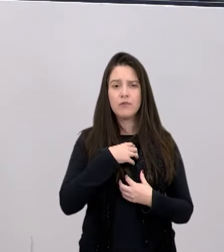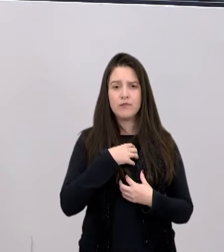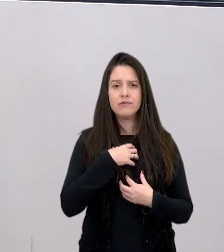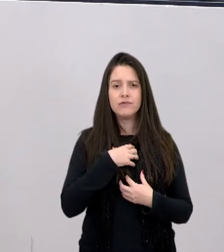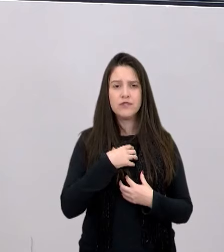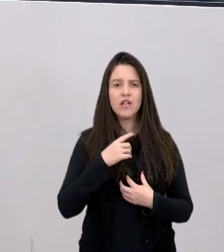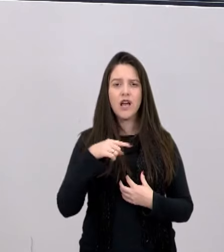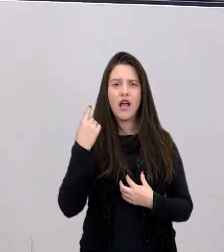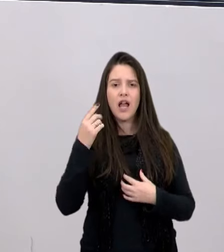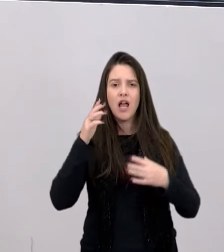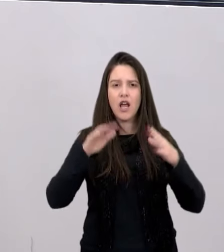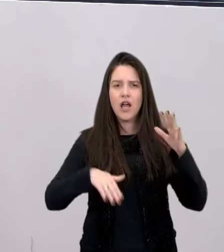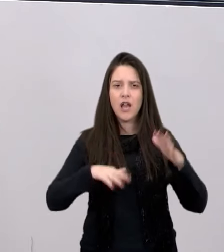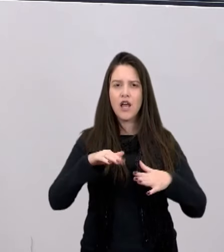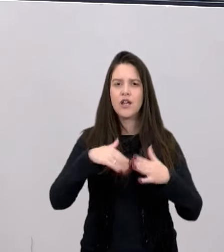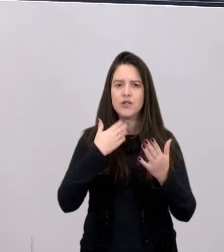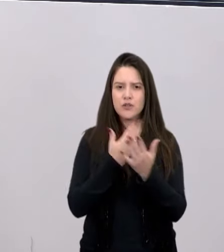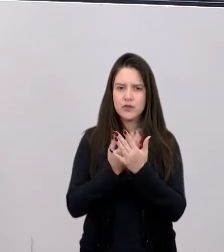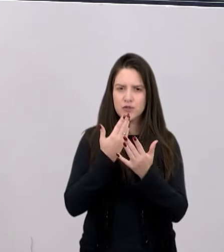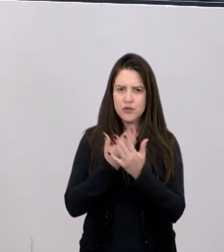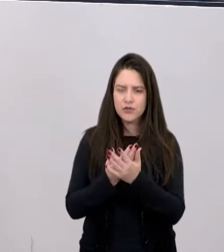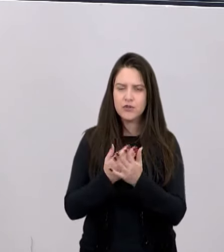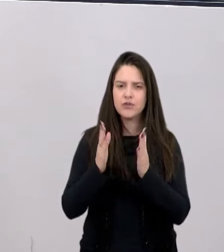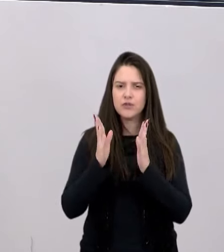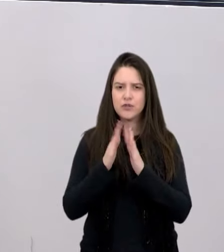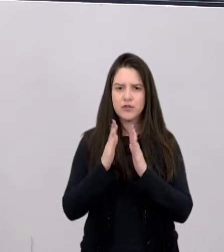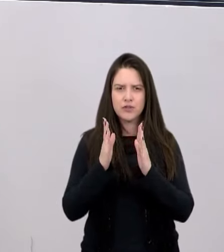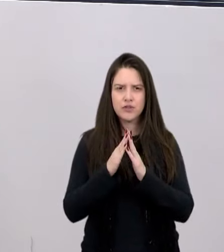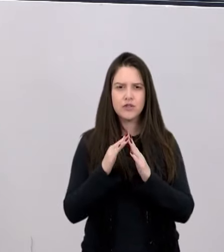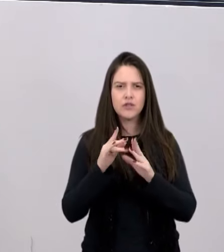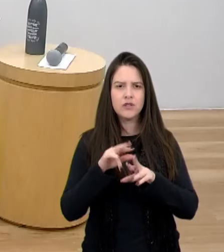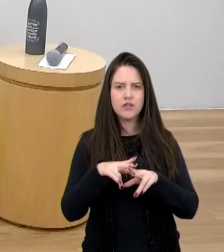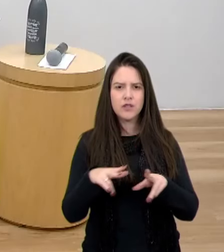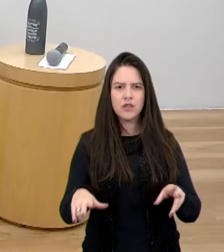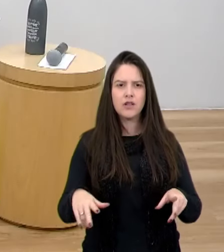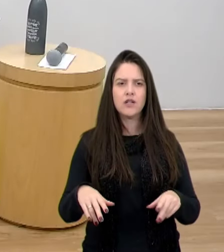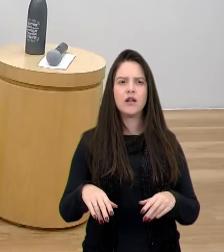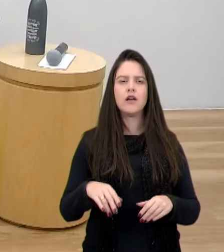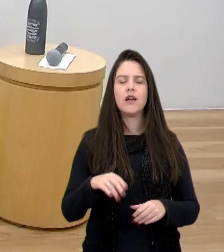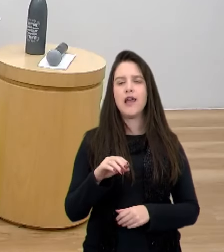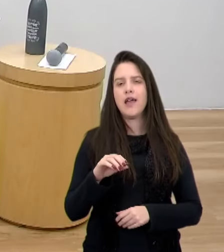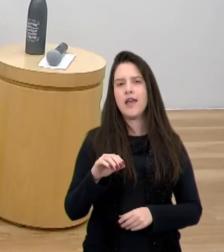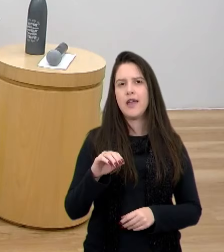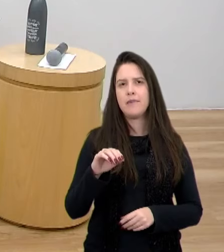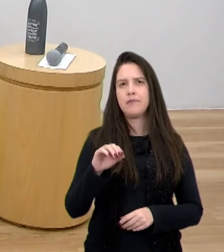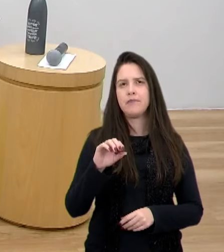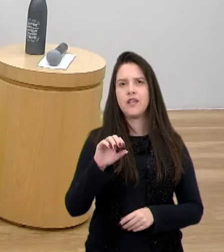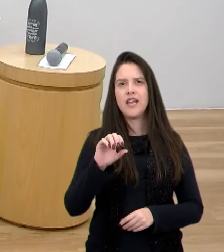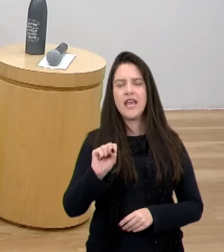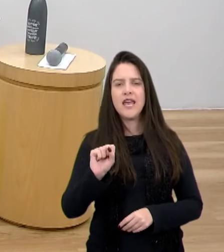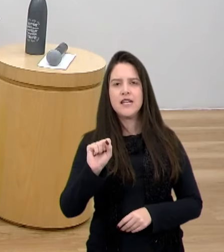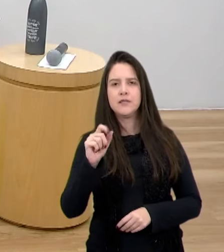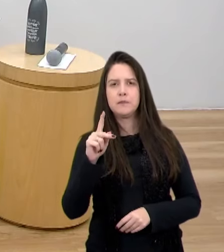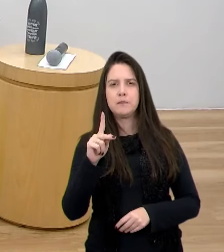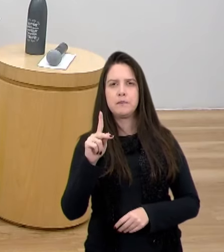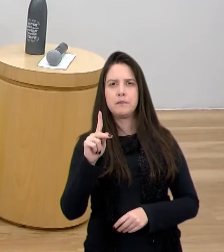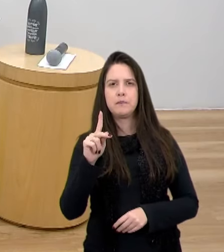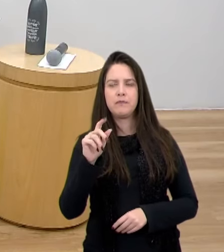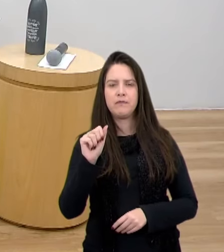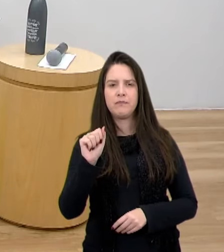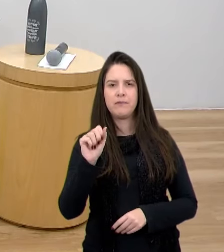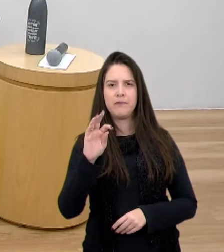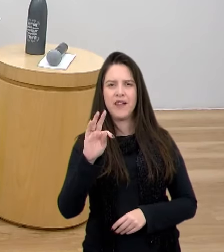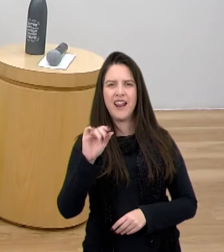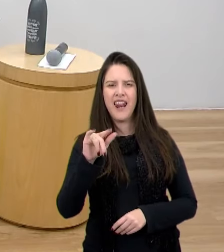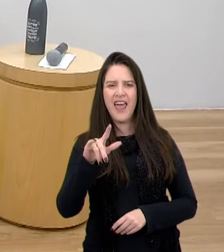a paciente do nosso estudo de caso relatou foi justamente essa questão da cefaleia, né, ocasional, né, então aquela dorzinha de cabeça de